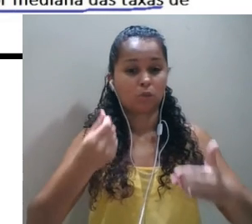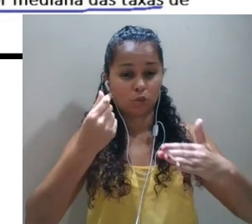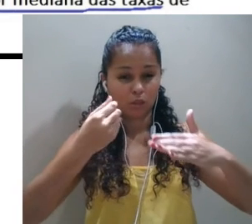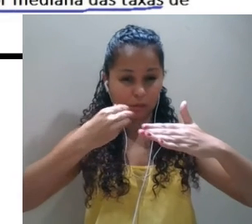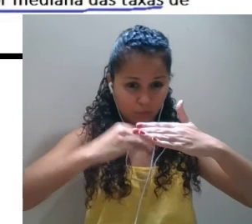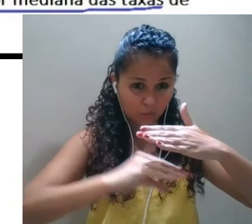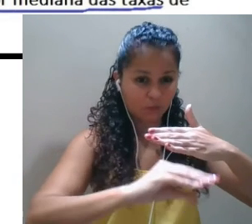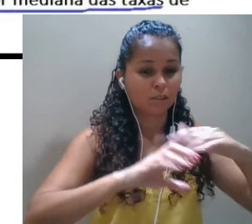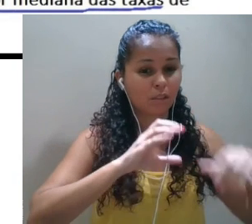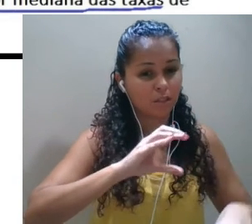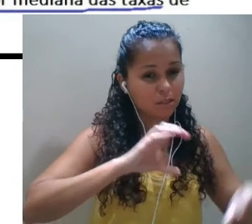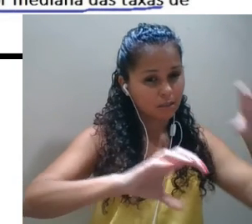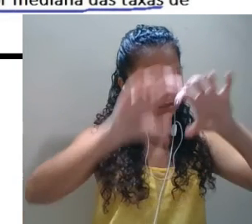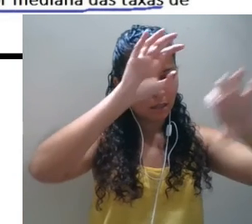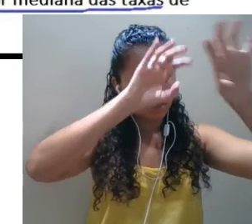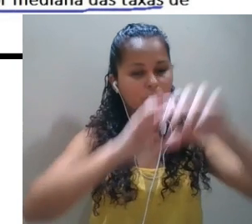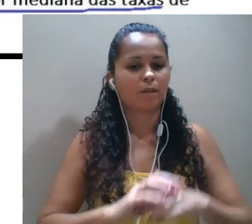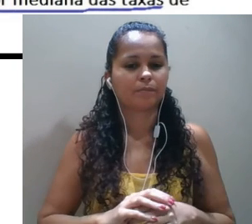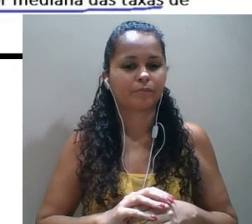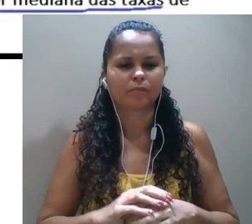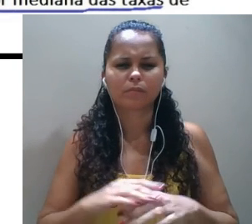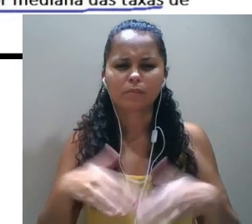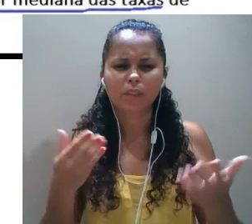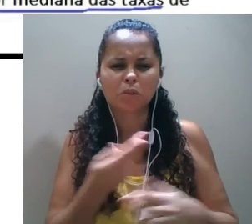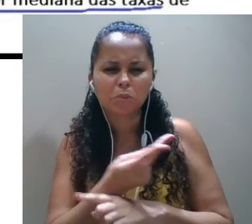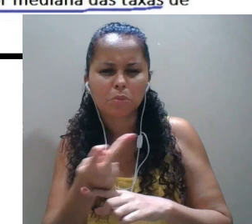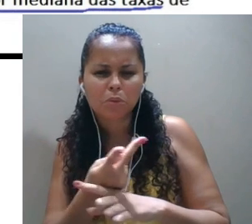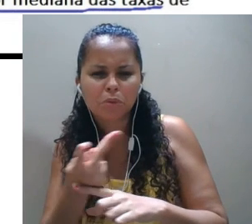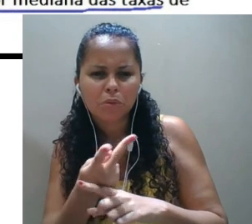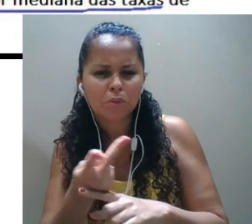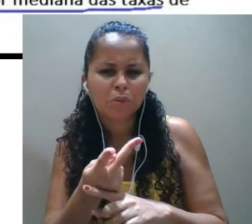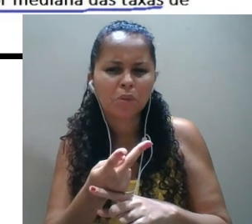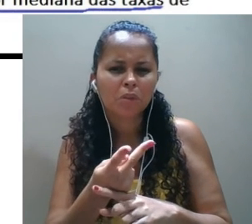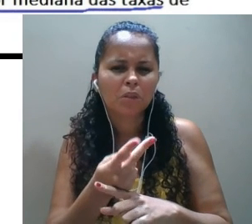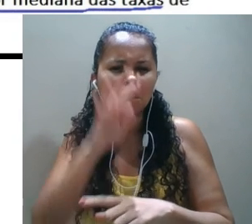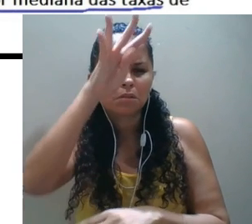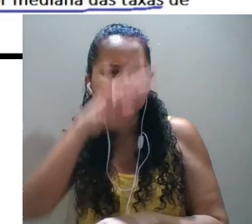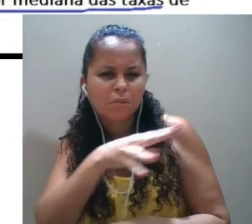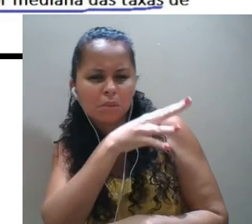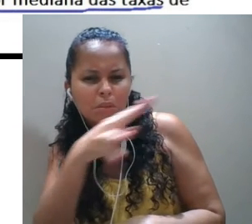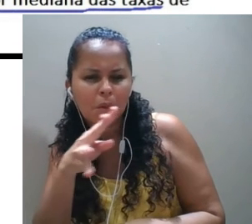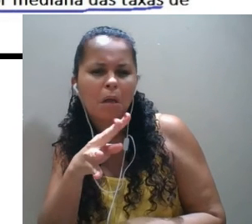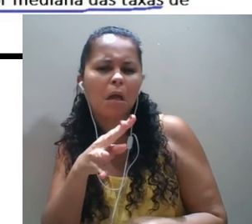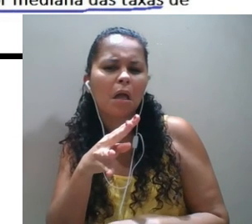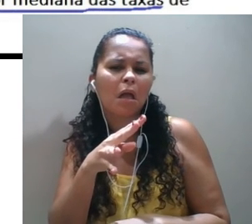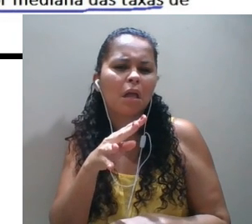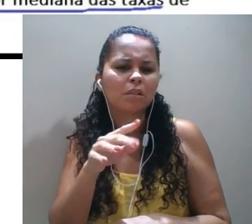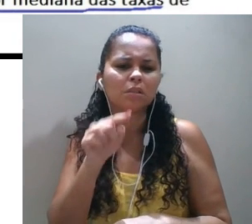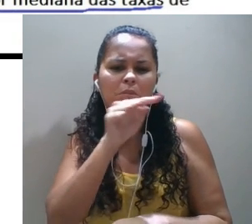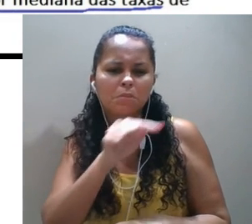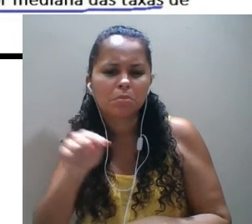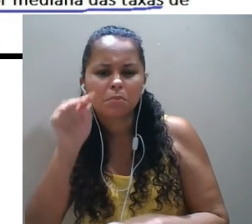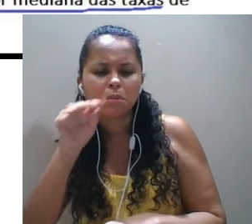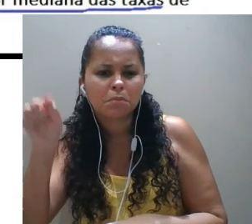Logo, então, portanto, né, a gente procura aqui, ó, pelo que eu identifico aqui, dentre todas essas opções de mediana que nós